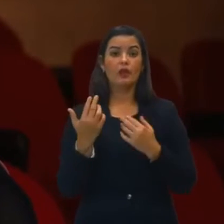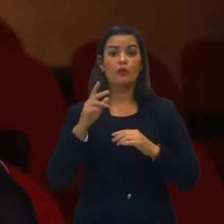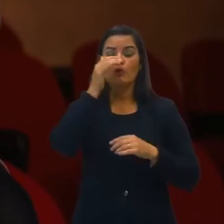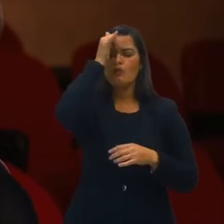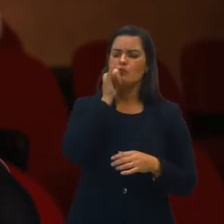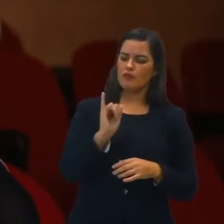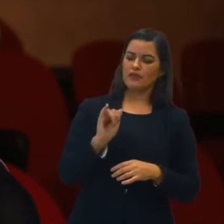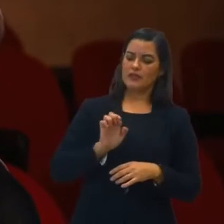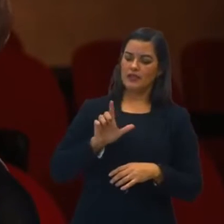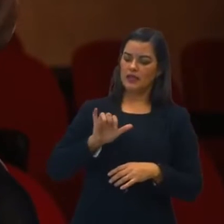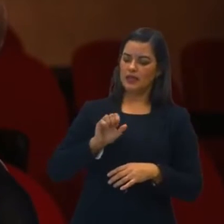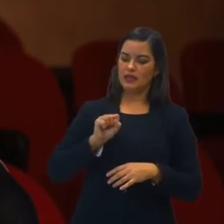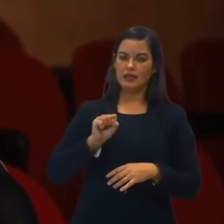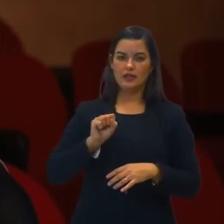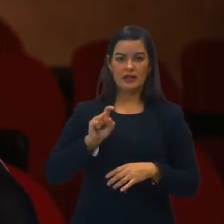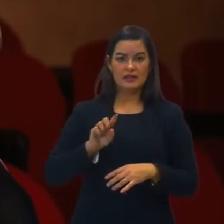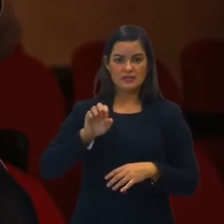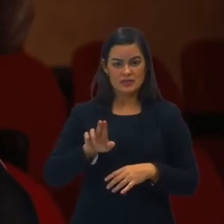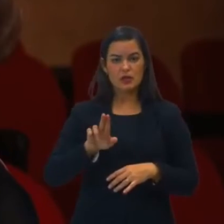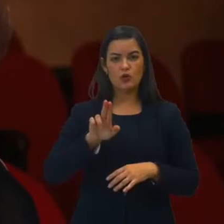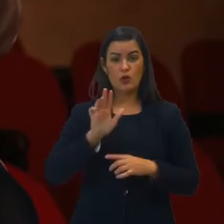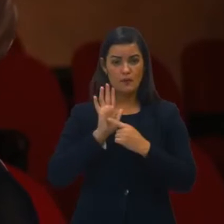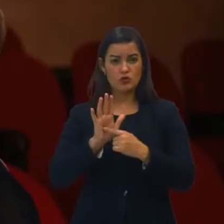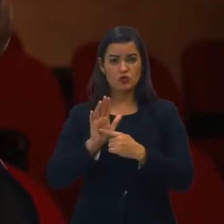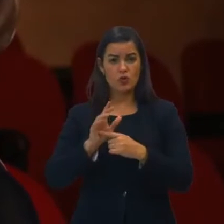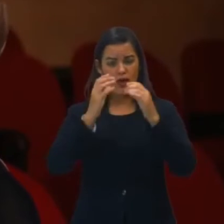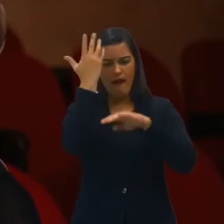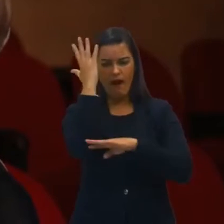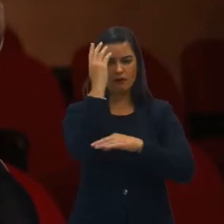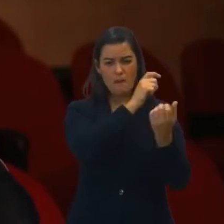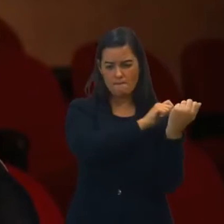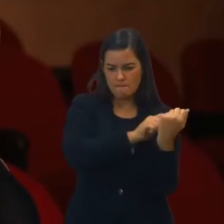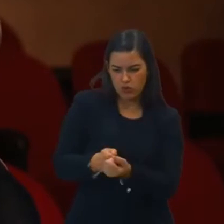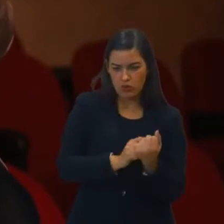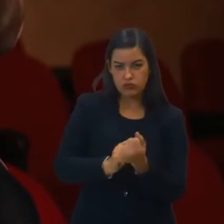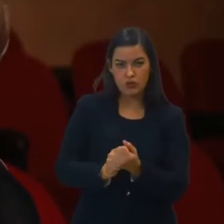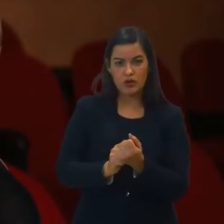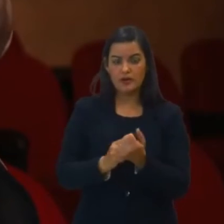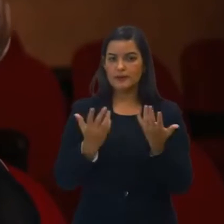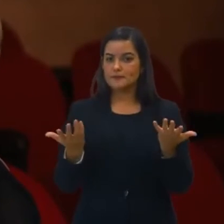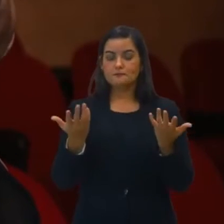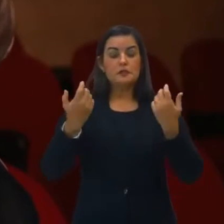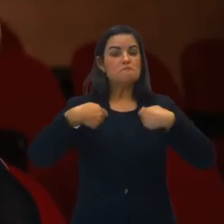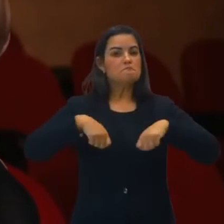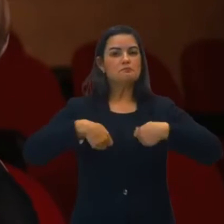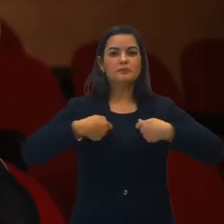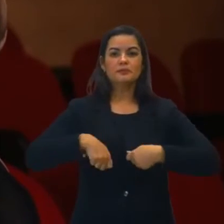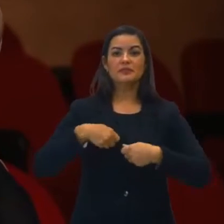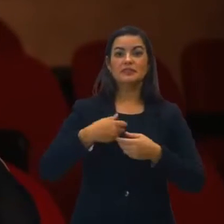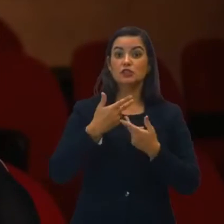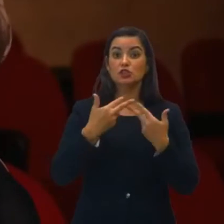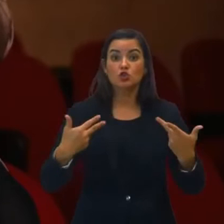demonstrou, cortar uma árvore com o cabo do machado. Nós precisamos de ferramentas afiadas, e só uma igreja cheia